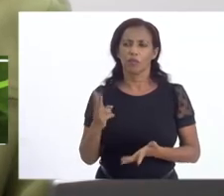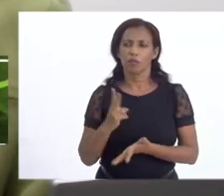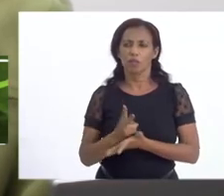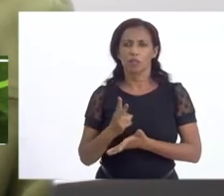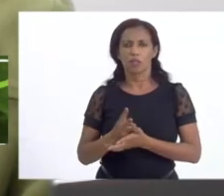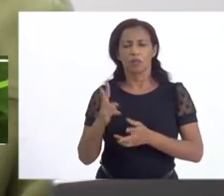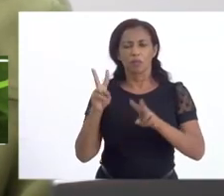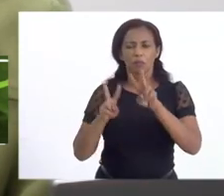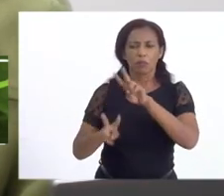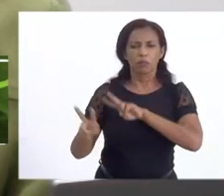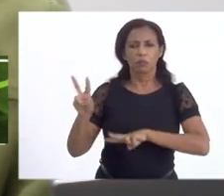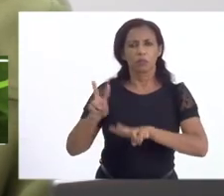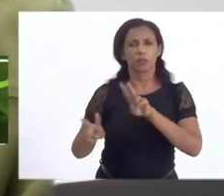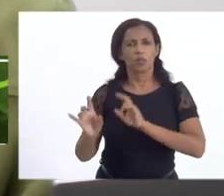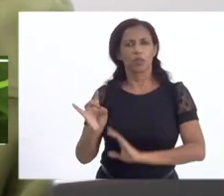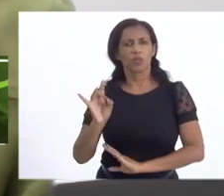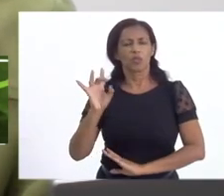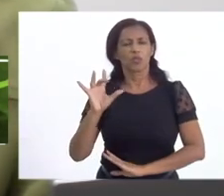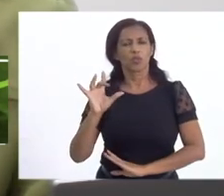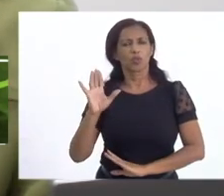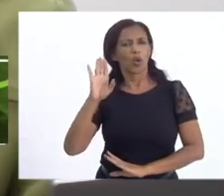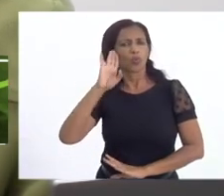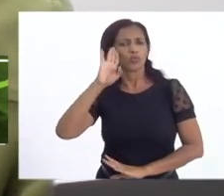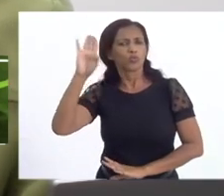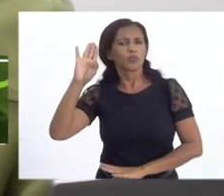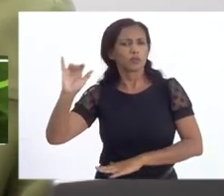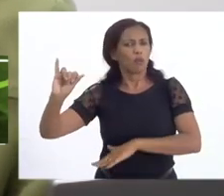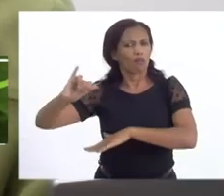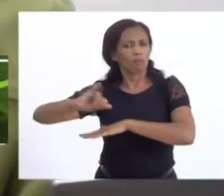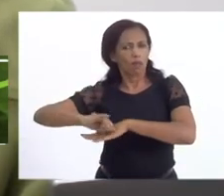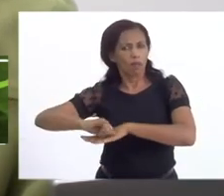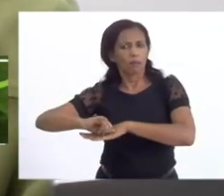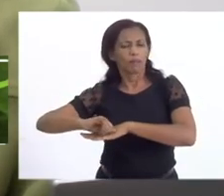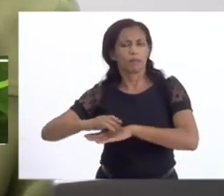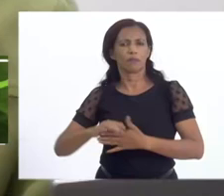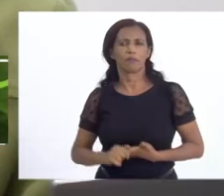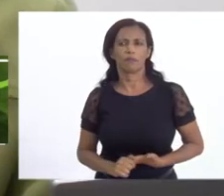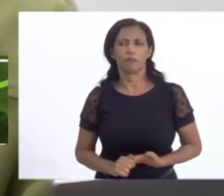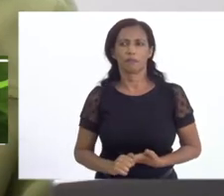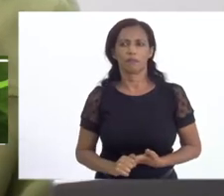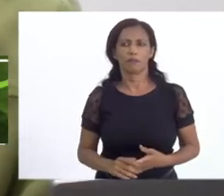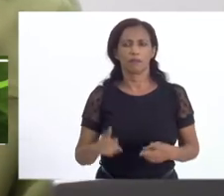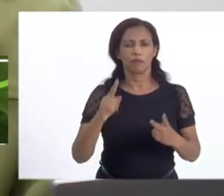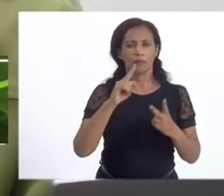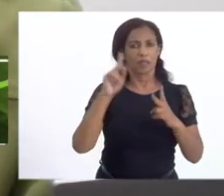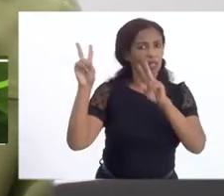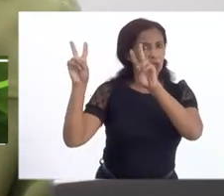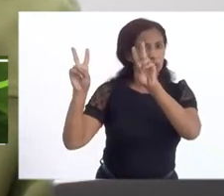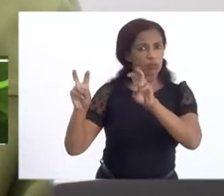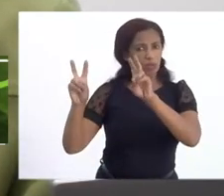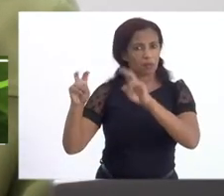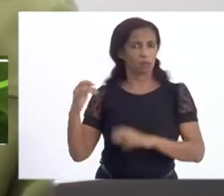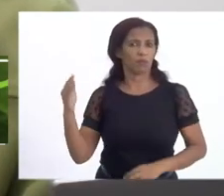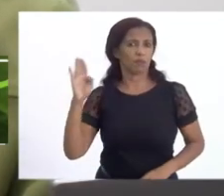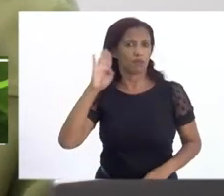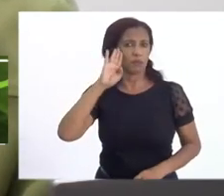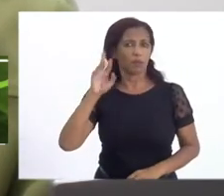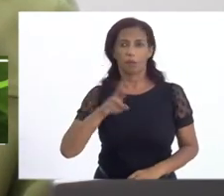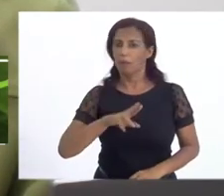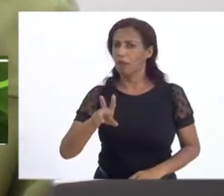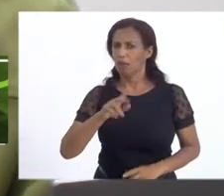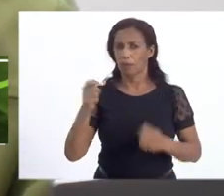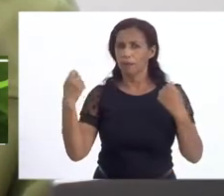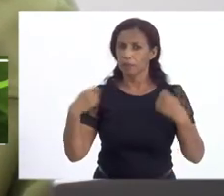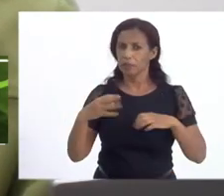víamos observando que somente os aeroportos aqui da capital, que era o tema principal, mas não,